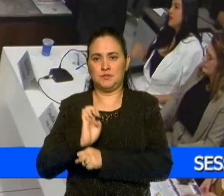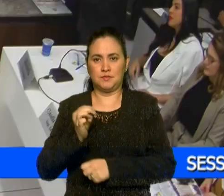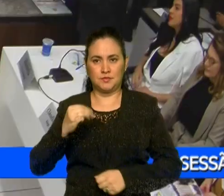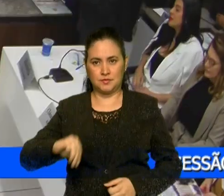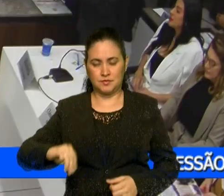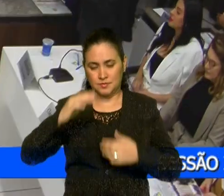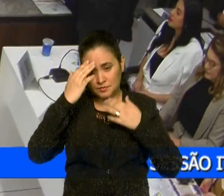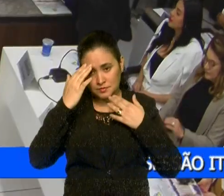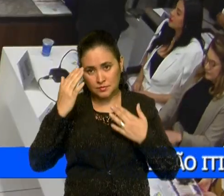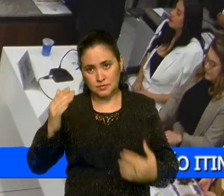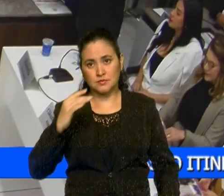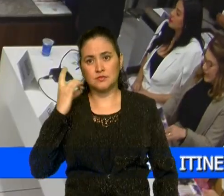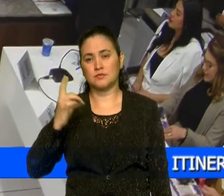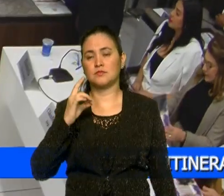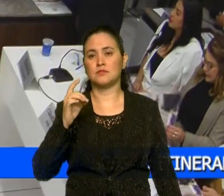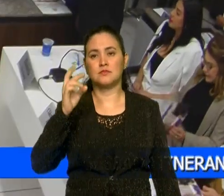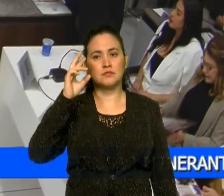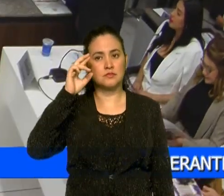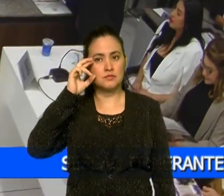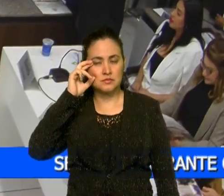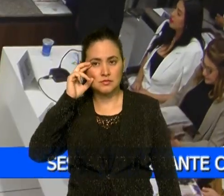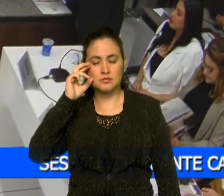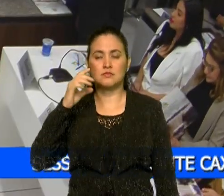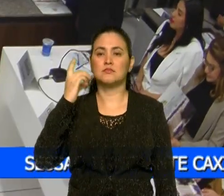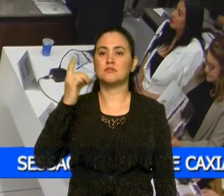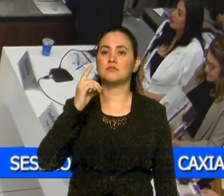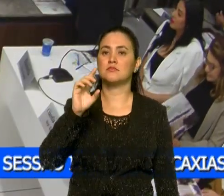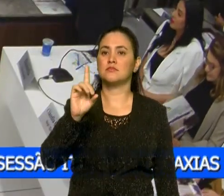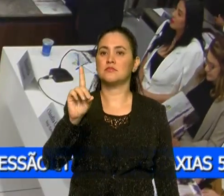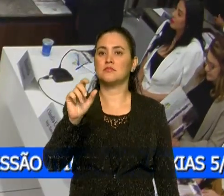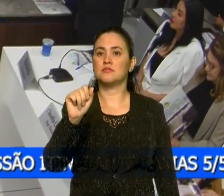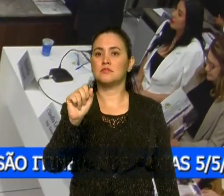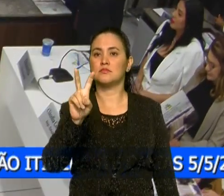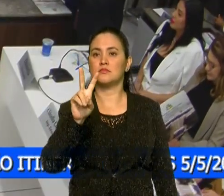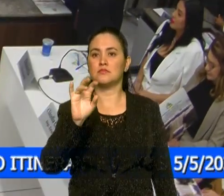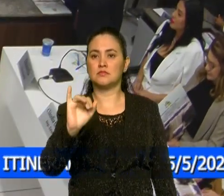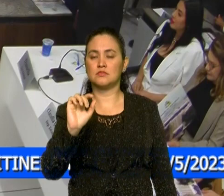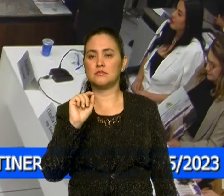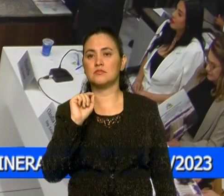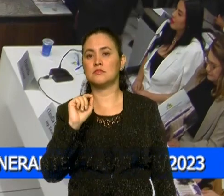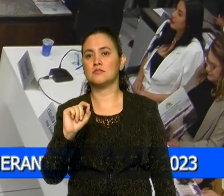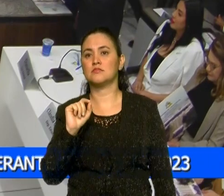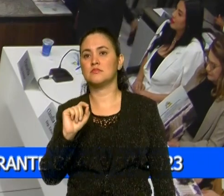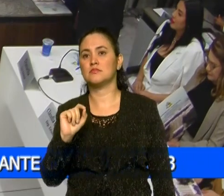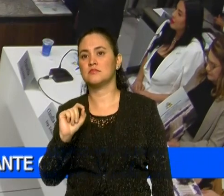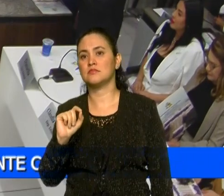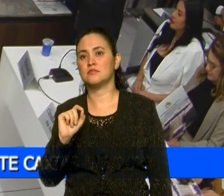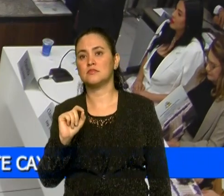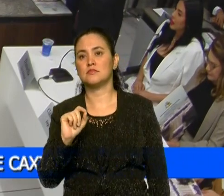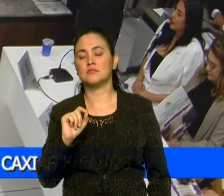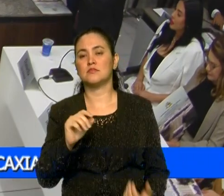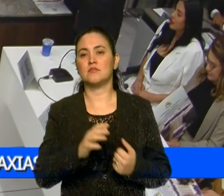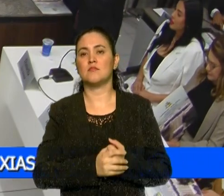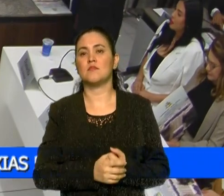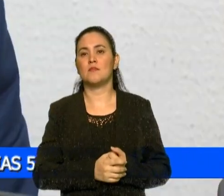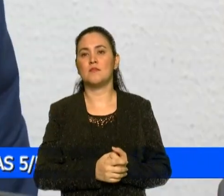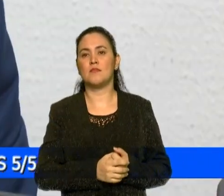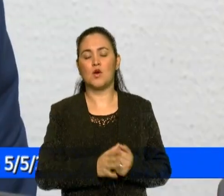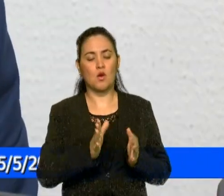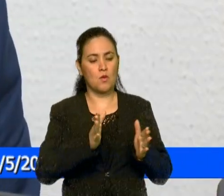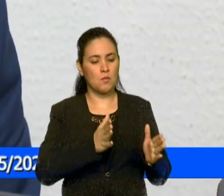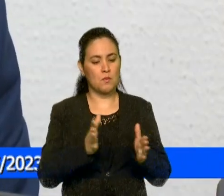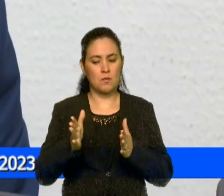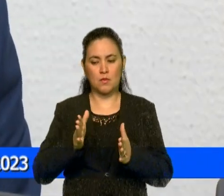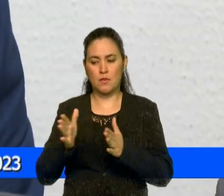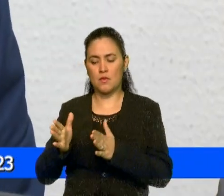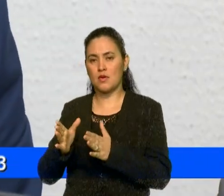deputado Davi Brandão, que cederam, claro, na ordem cronológica que tinha as coisas, o pedido da deputada